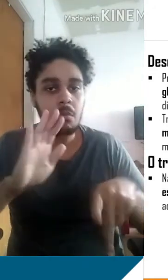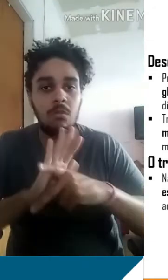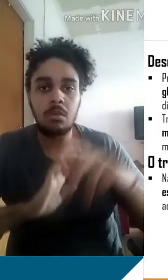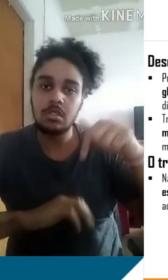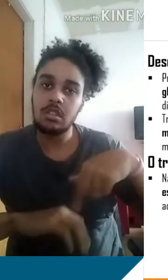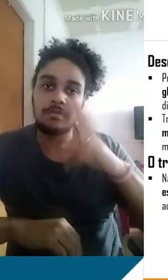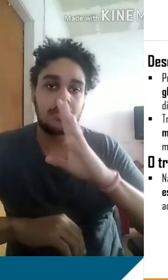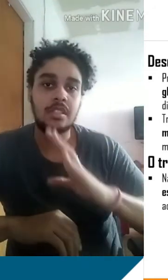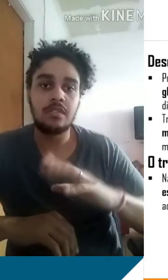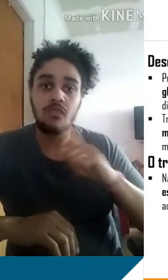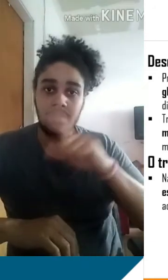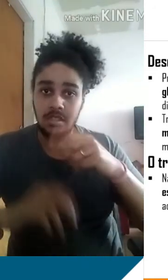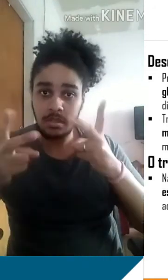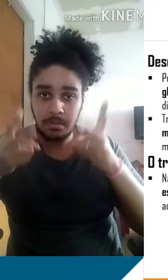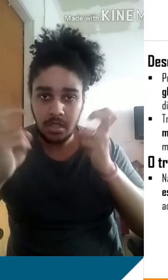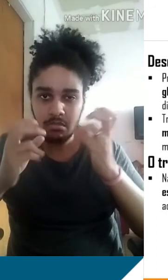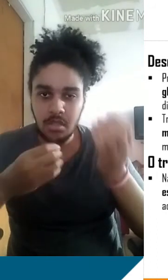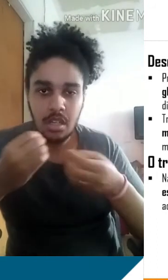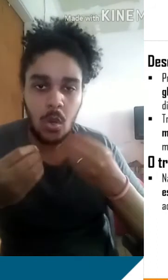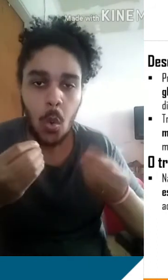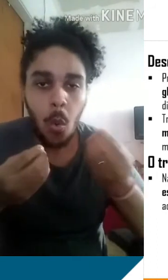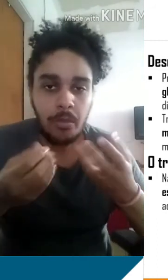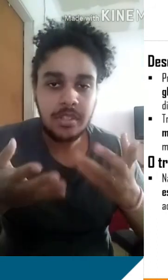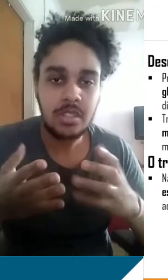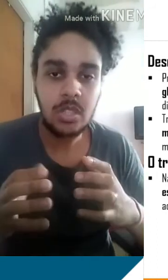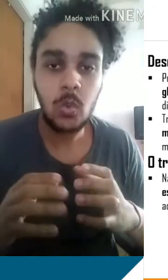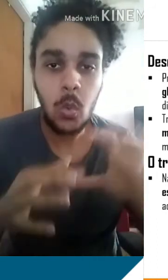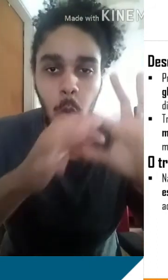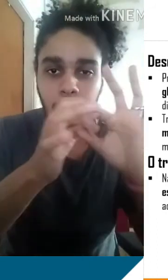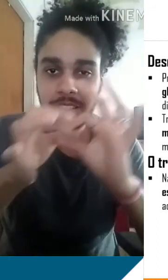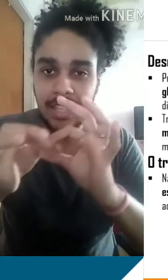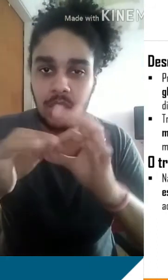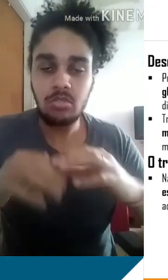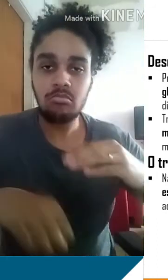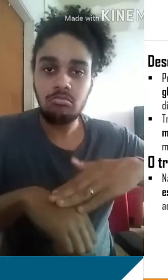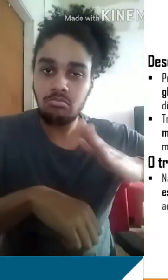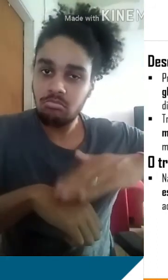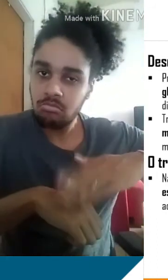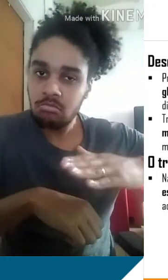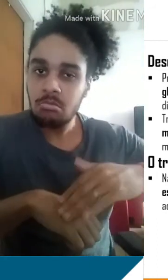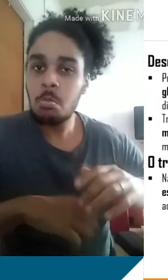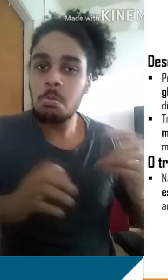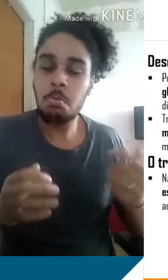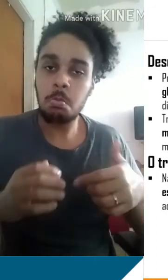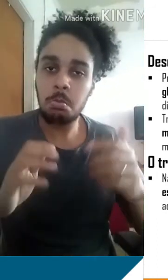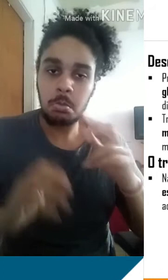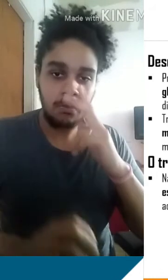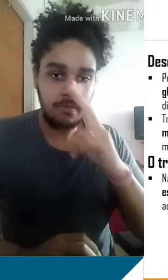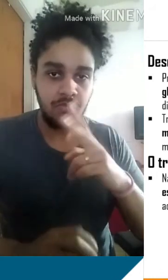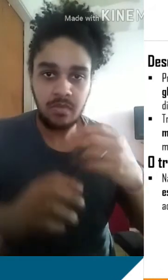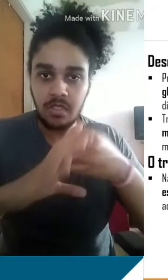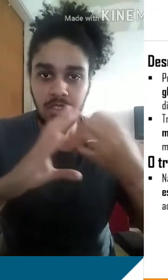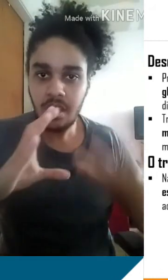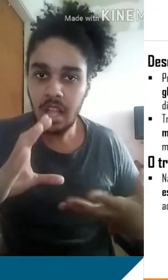automação enfatiza e está totalmente associado à caracterização no período atual em relação a esse modelo neoliberal